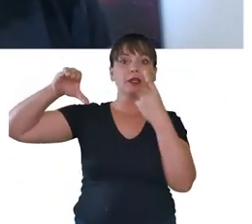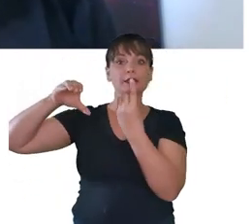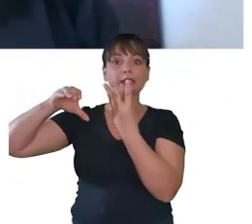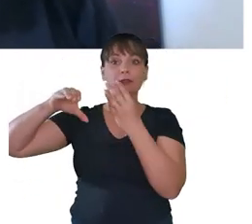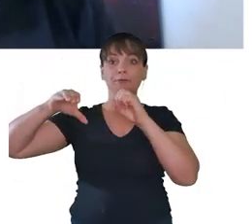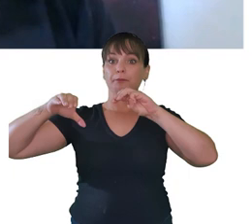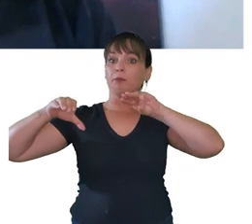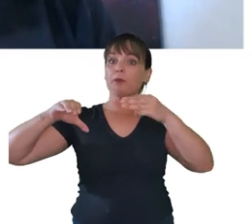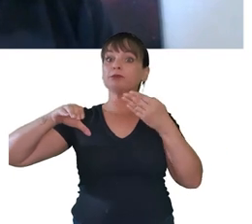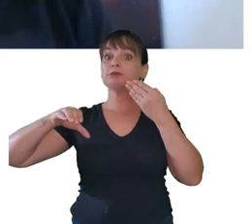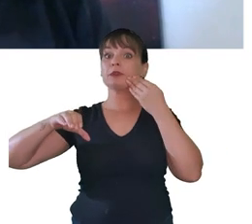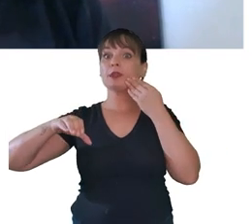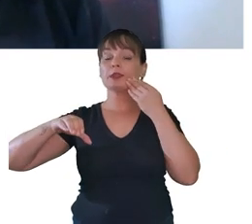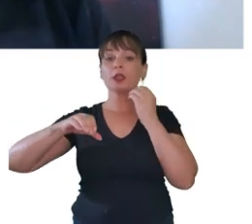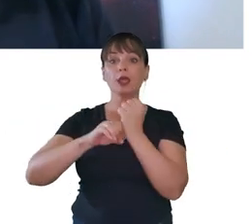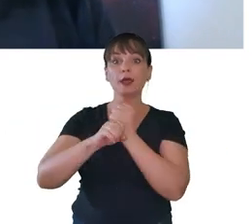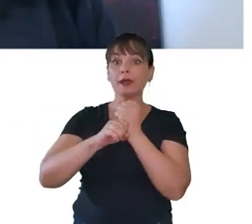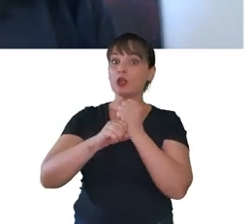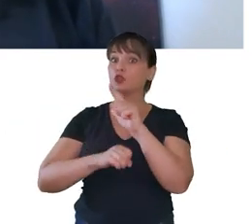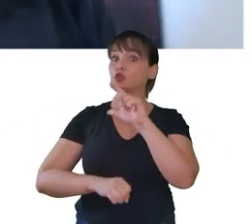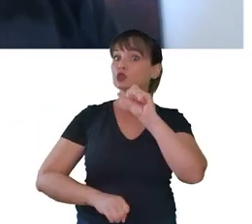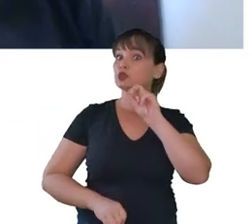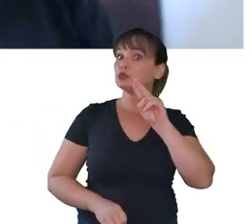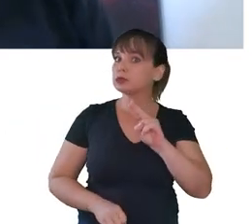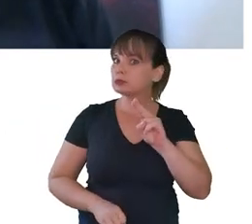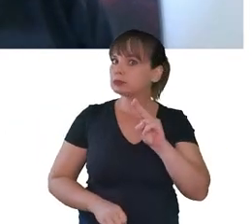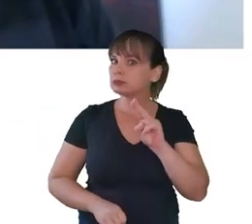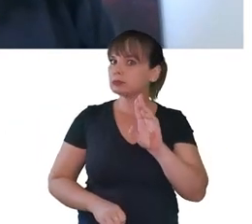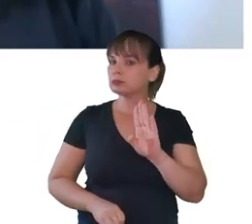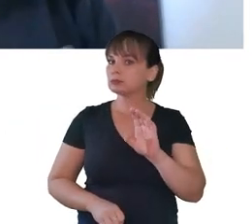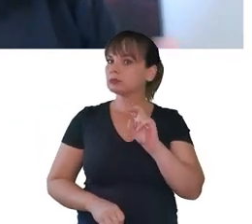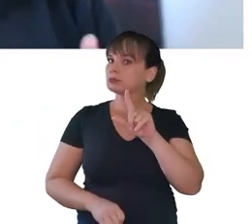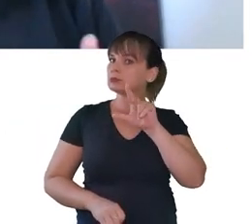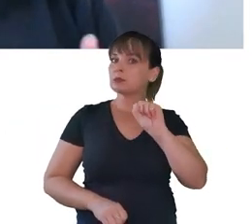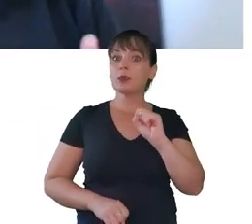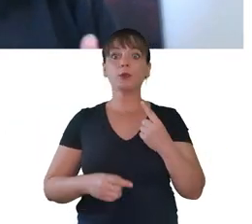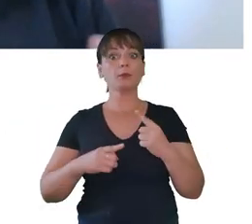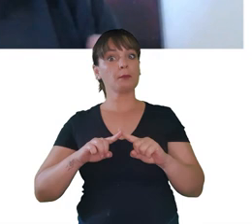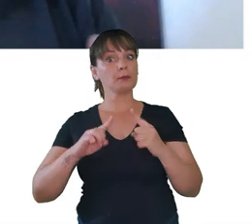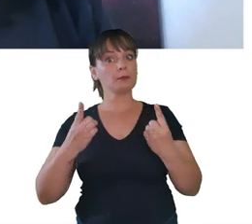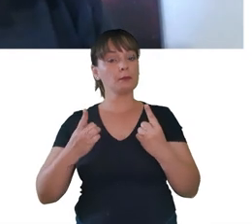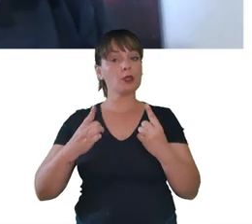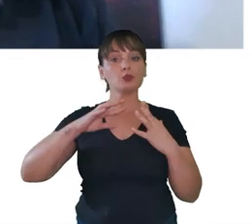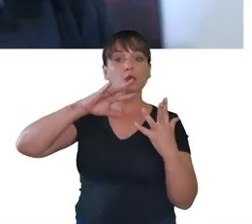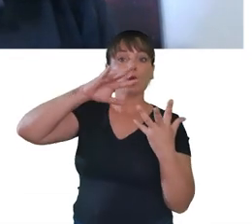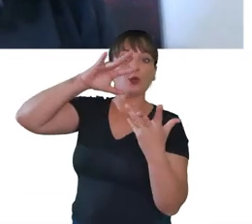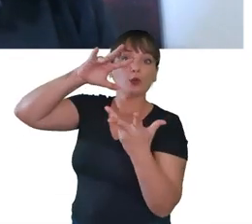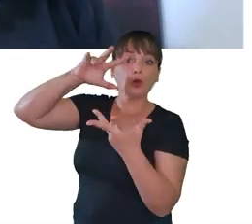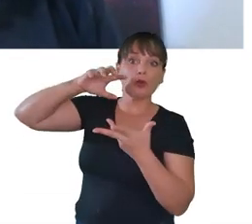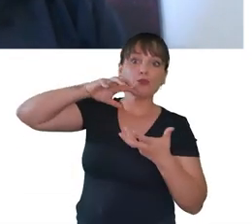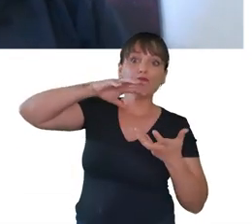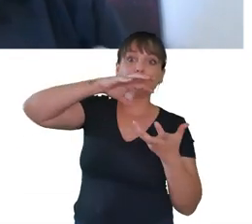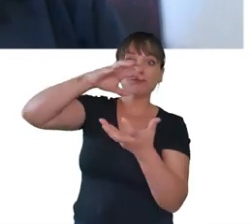universo seria de 13,8 bilhões de anos, porém, de anos-luz. Né? Porém, não é bem assim essa conta, porque nosso